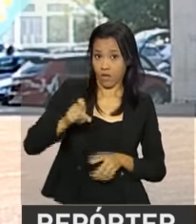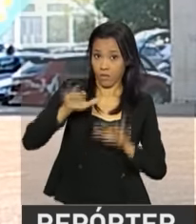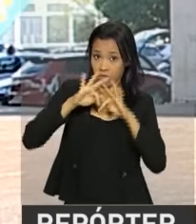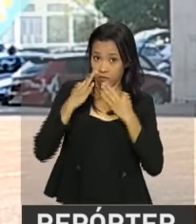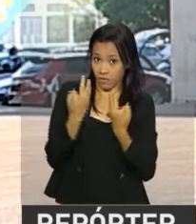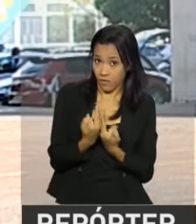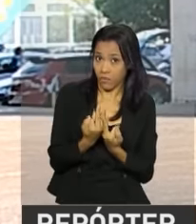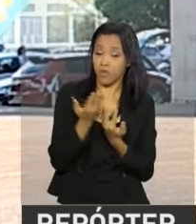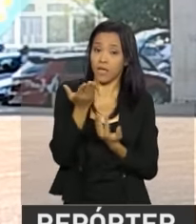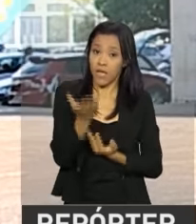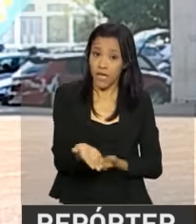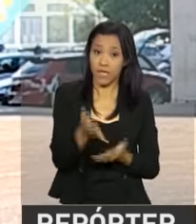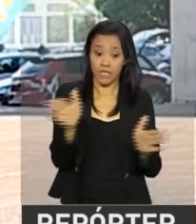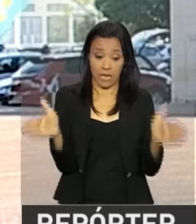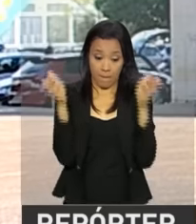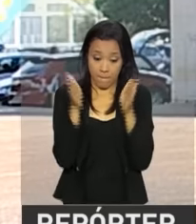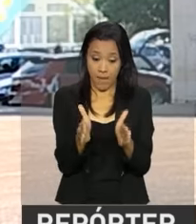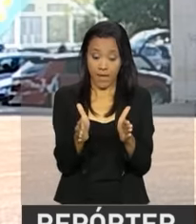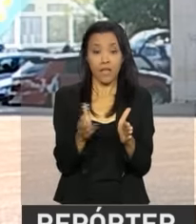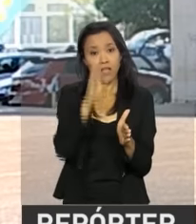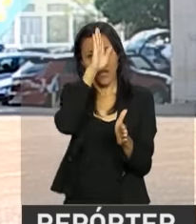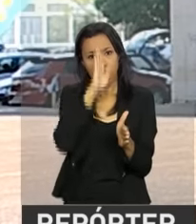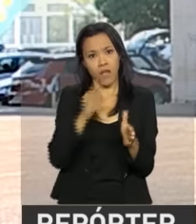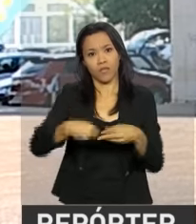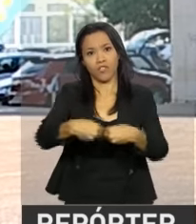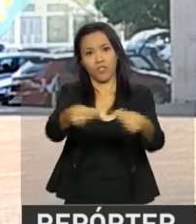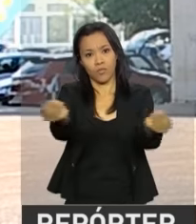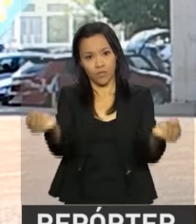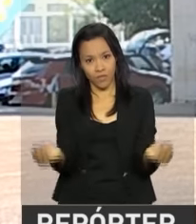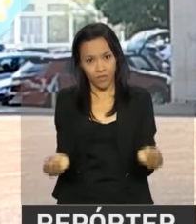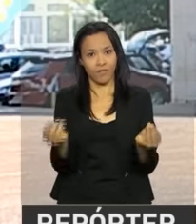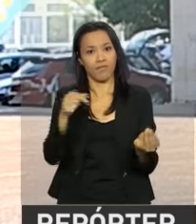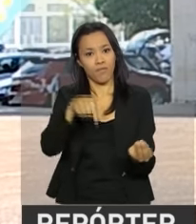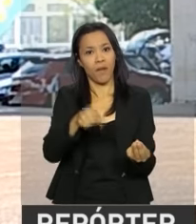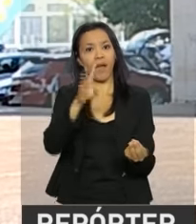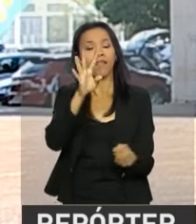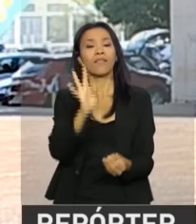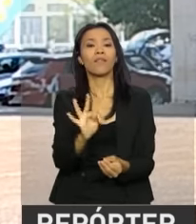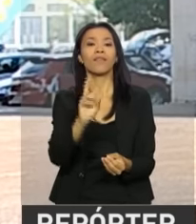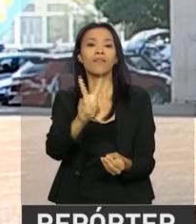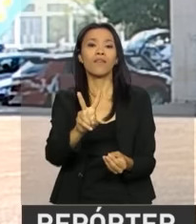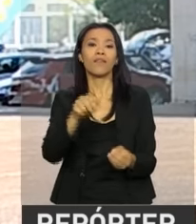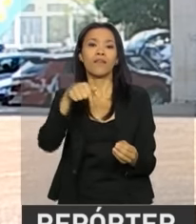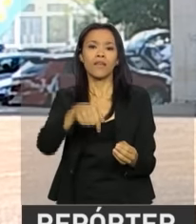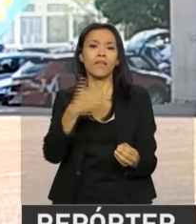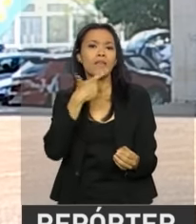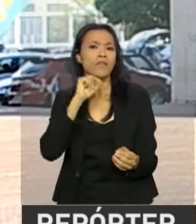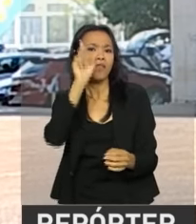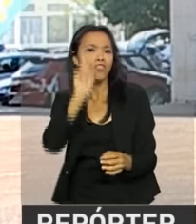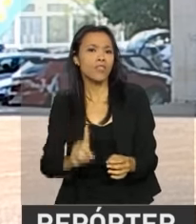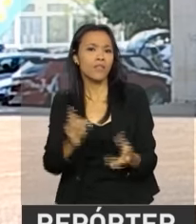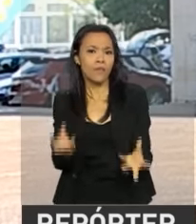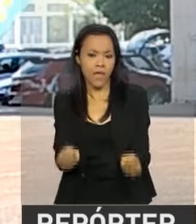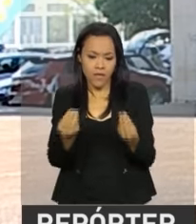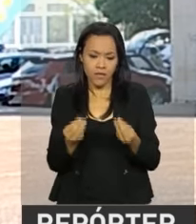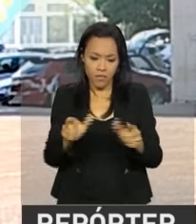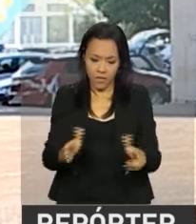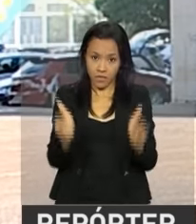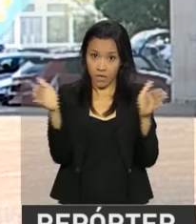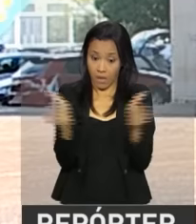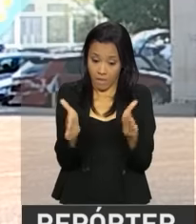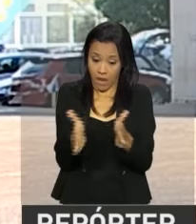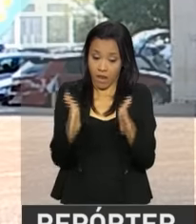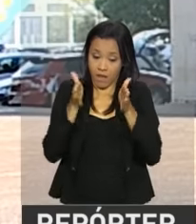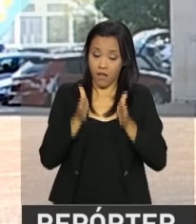equipamentos estão sendo distribuídos gratuitamente. Quem quiser saber se tem o direito a receber esse equipamento, é só ligar